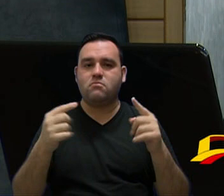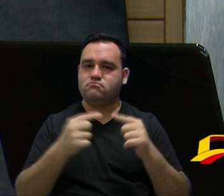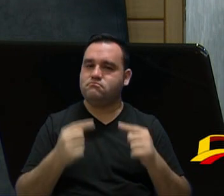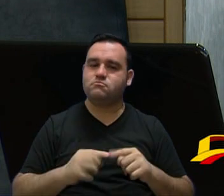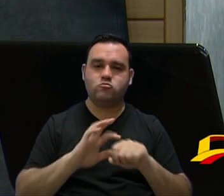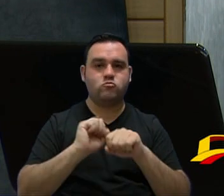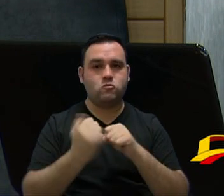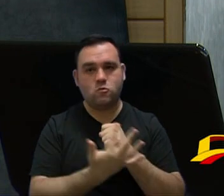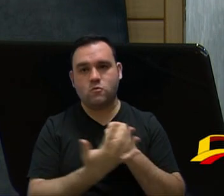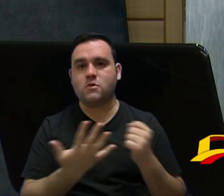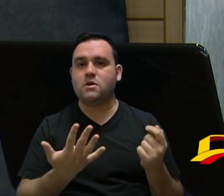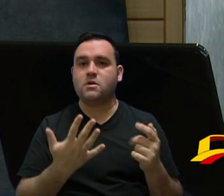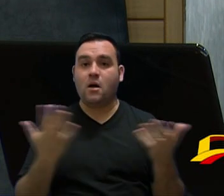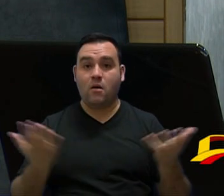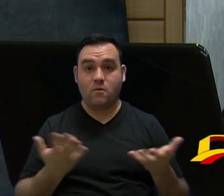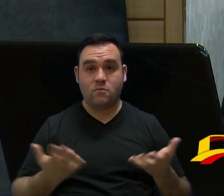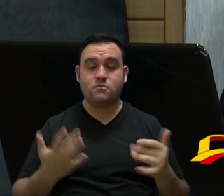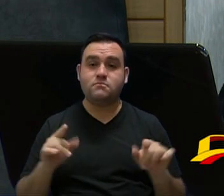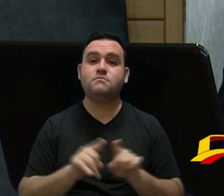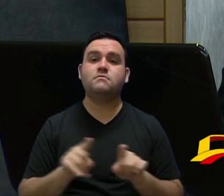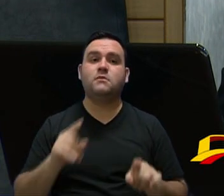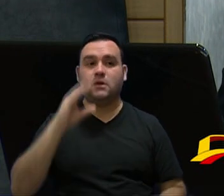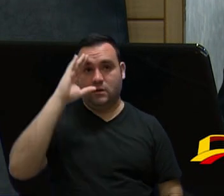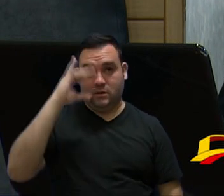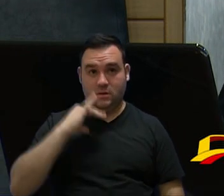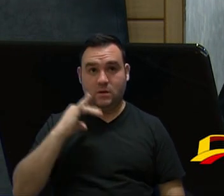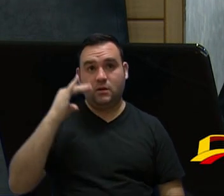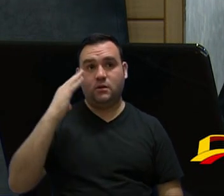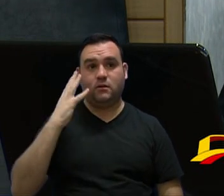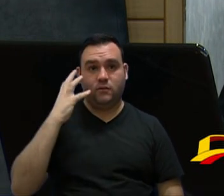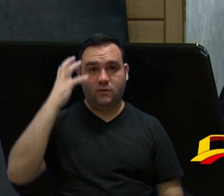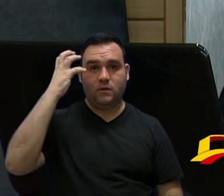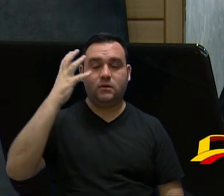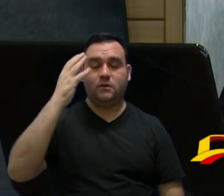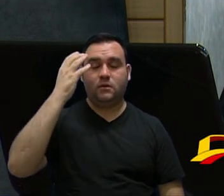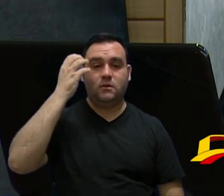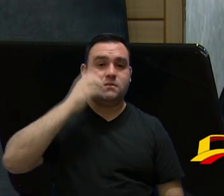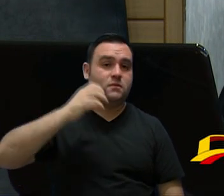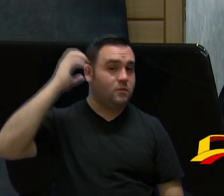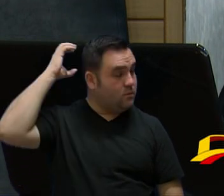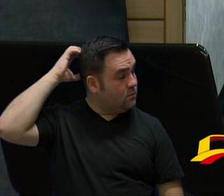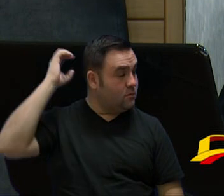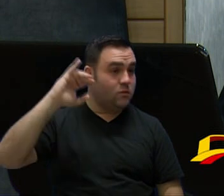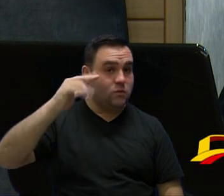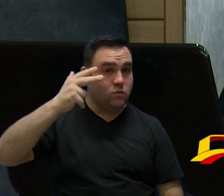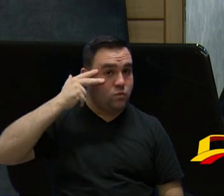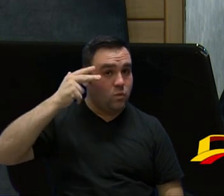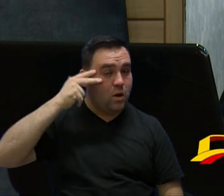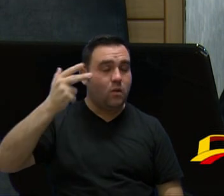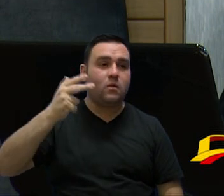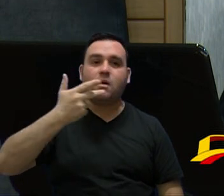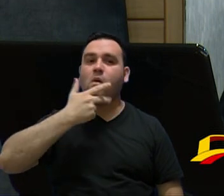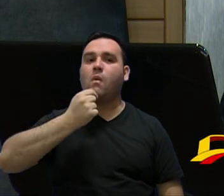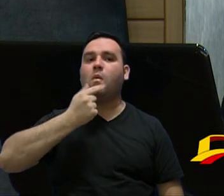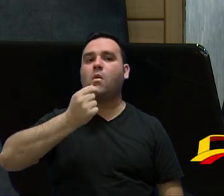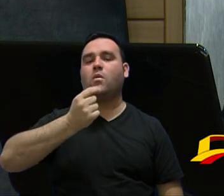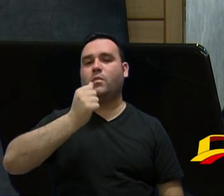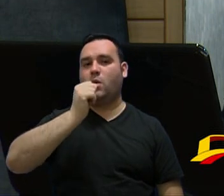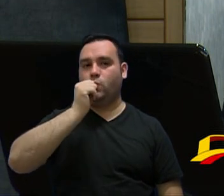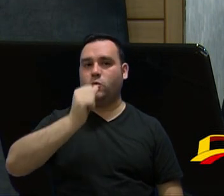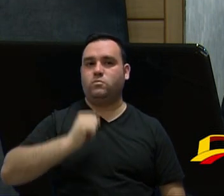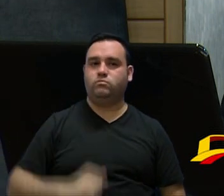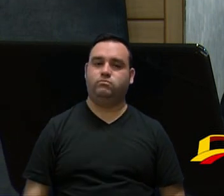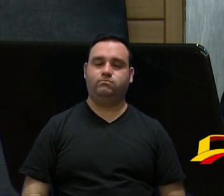com relação ao convívio né nessa ordem iara fernanda péricles joão e silvano